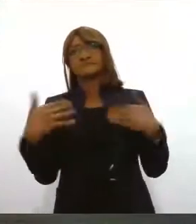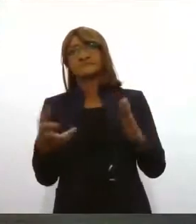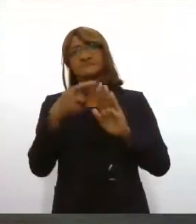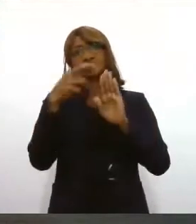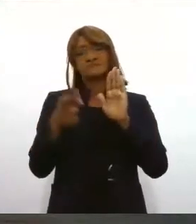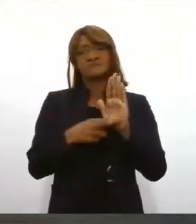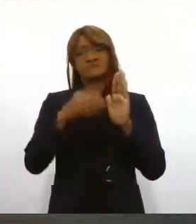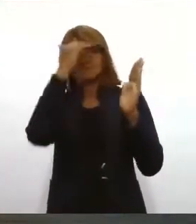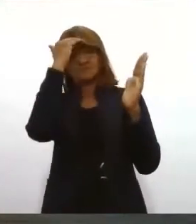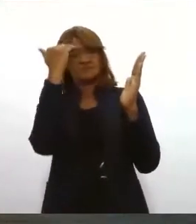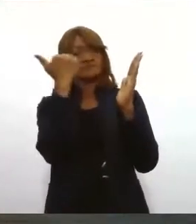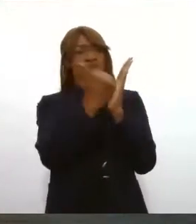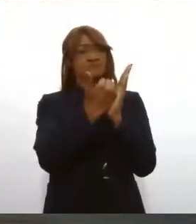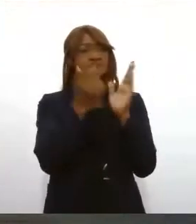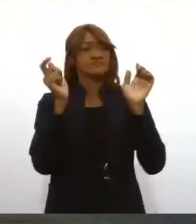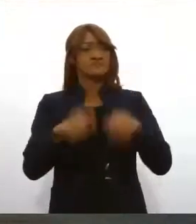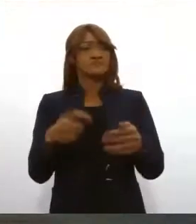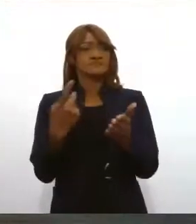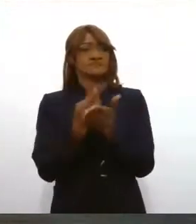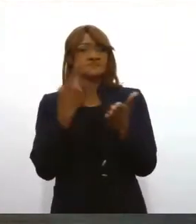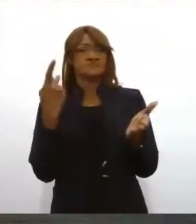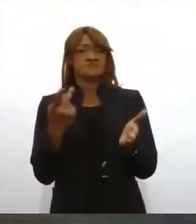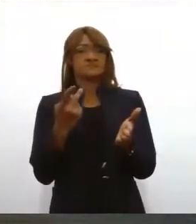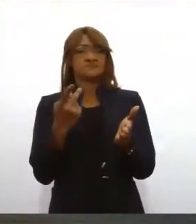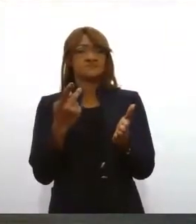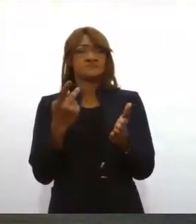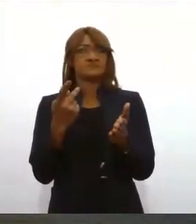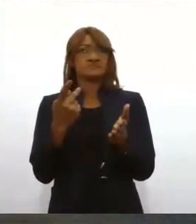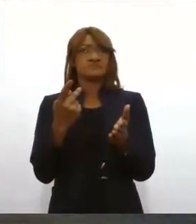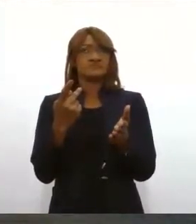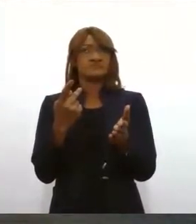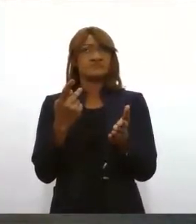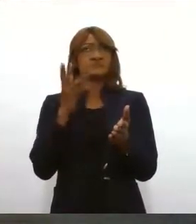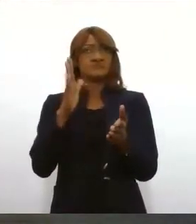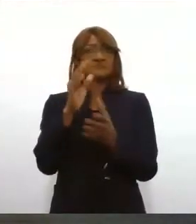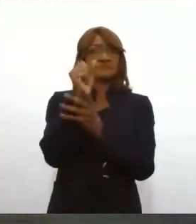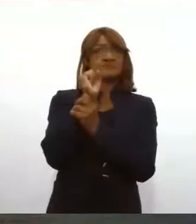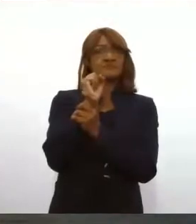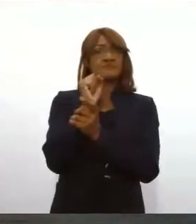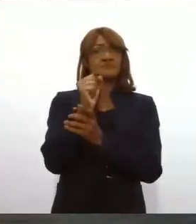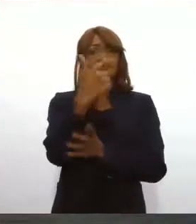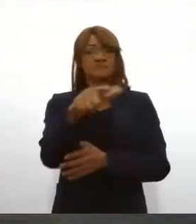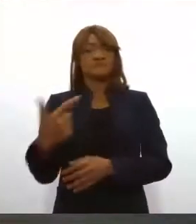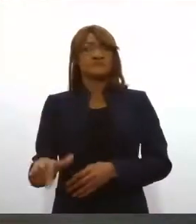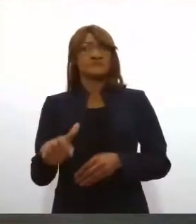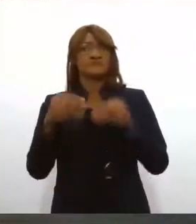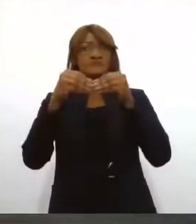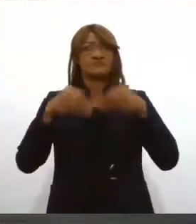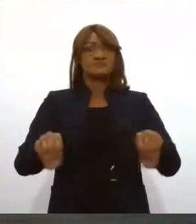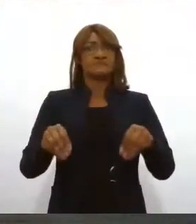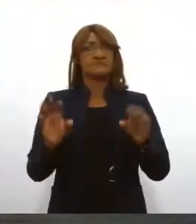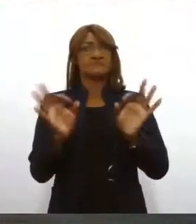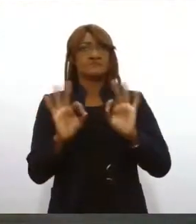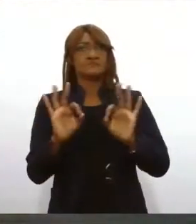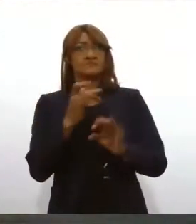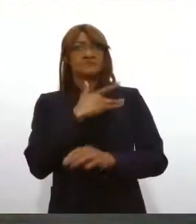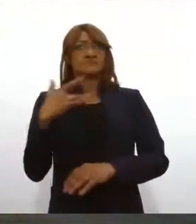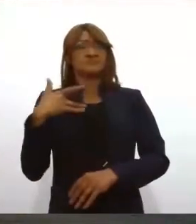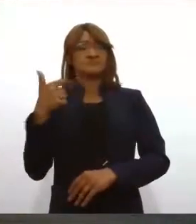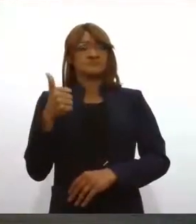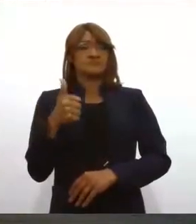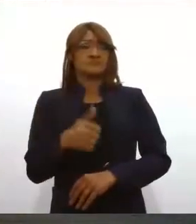seguir para que isso aconteça de uma forma que não prejudique, né, a saúde e não haja aí um risco para todos?